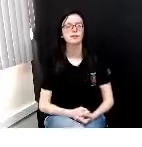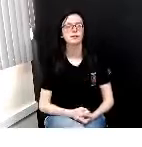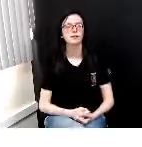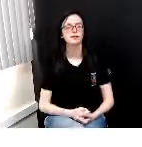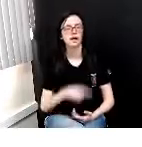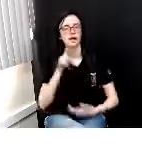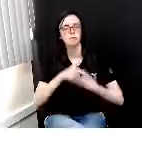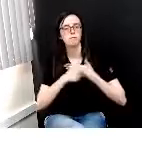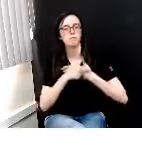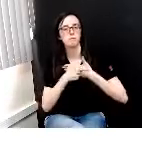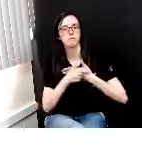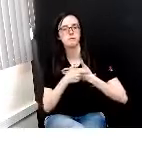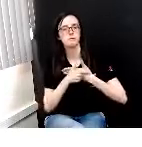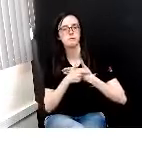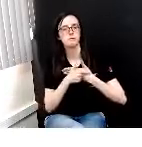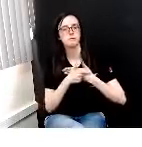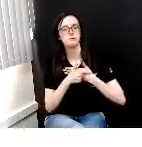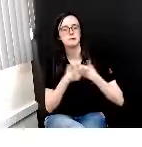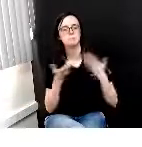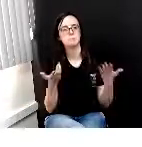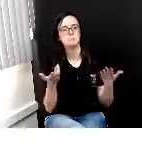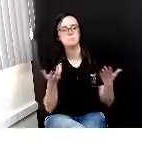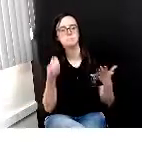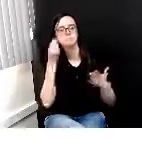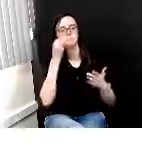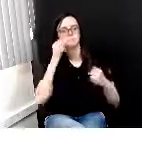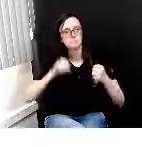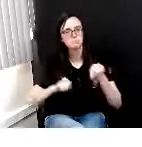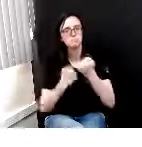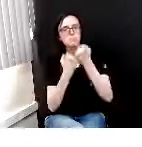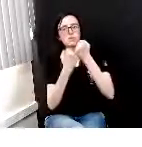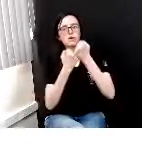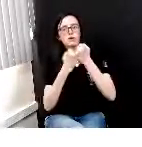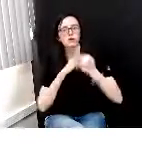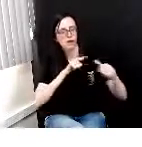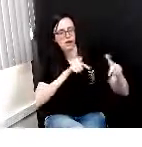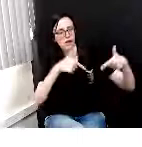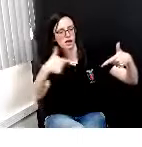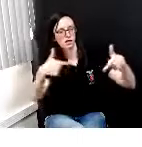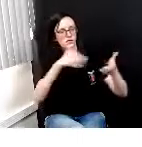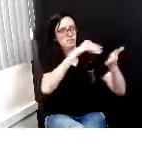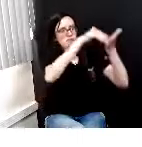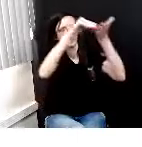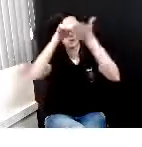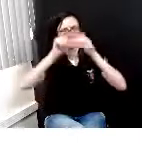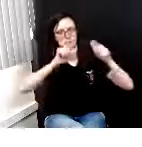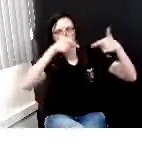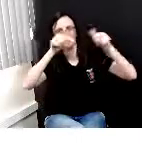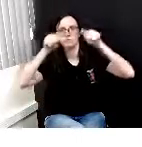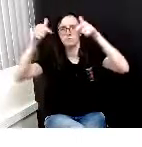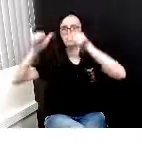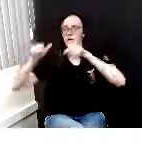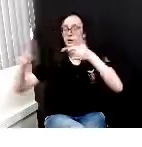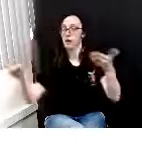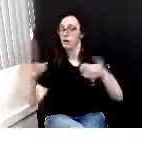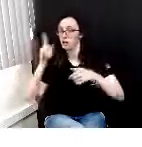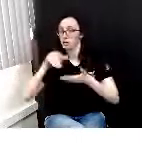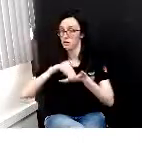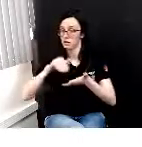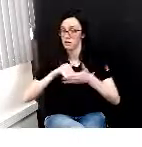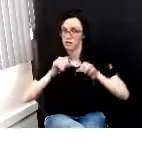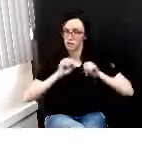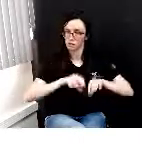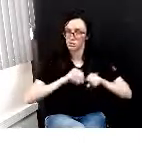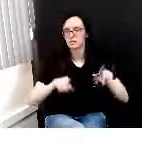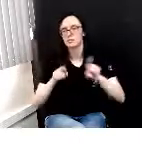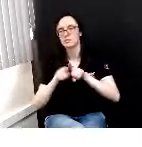nosso papel de apoiar as ações das secretarias, no momento Secretaria de Saúde, Secretaria de